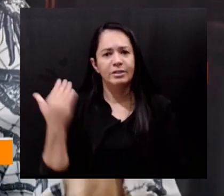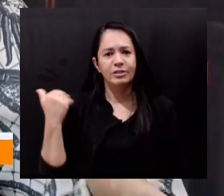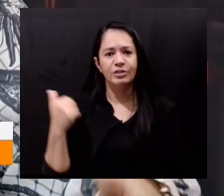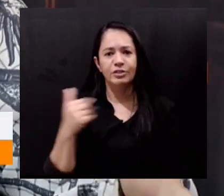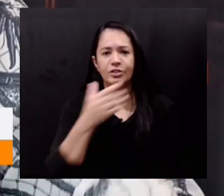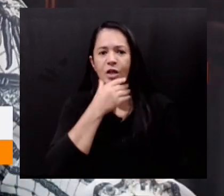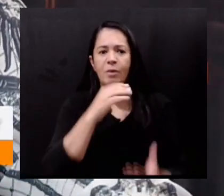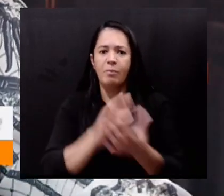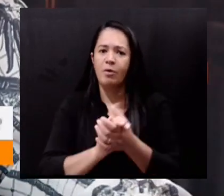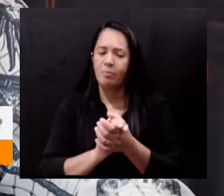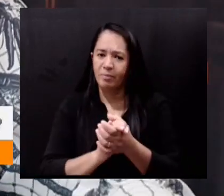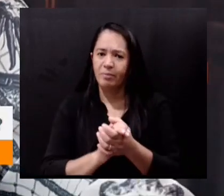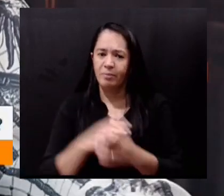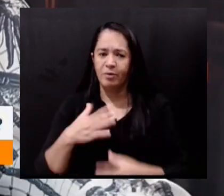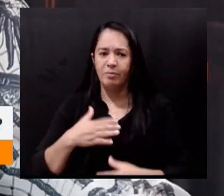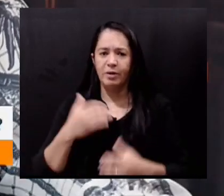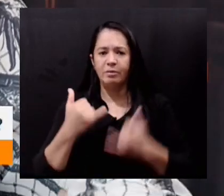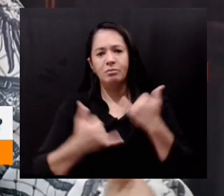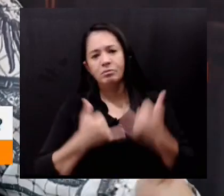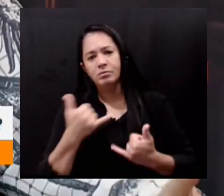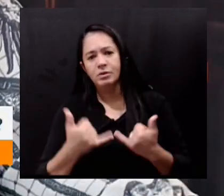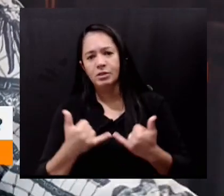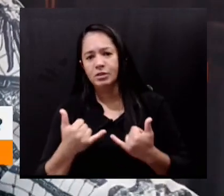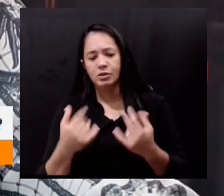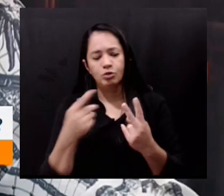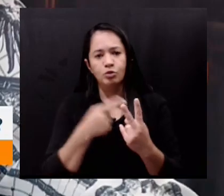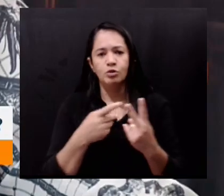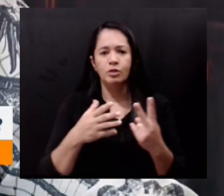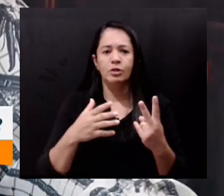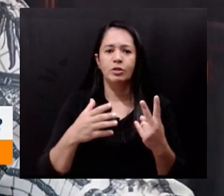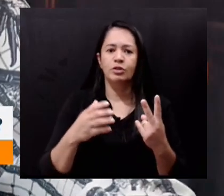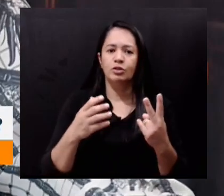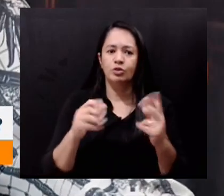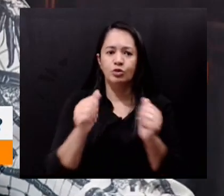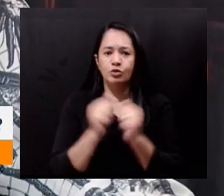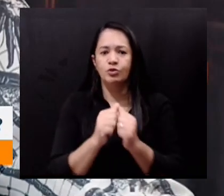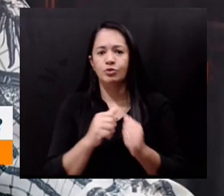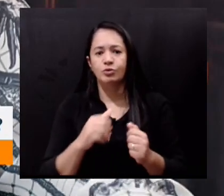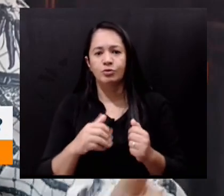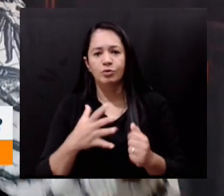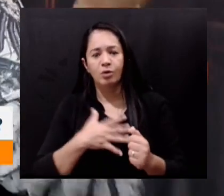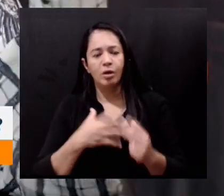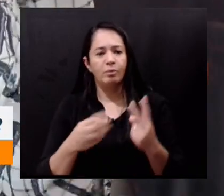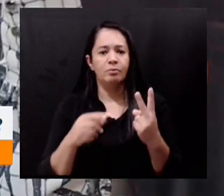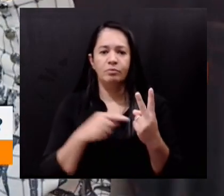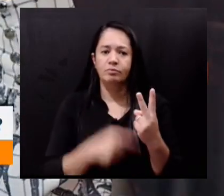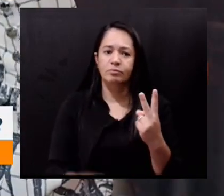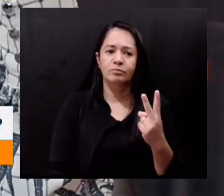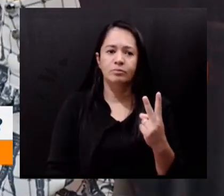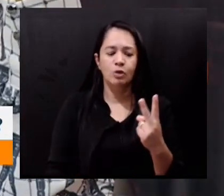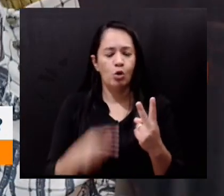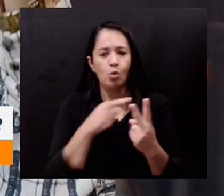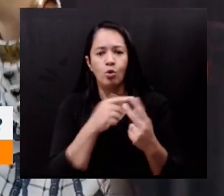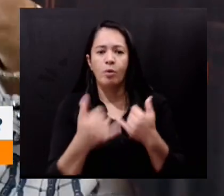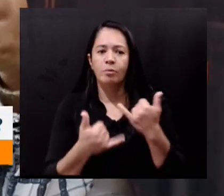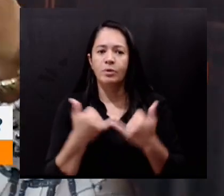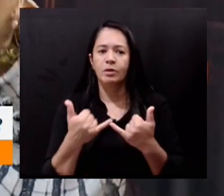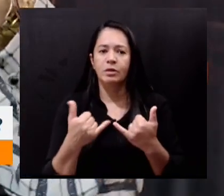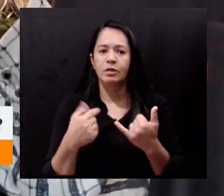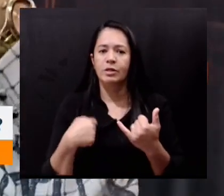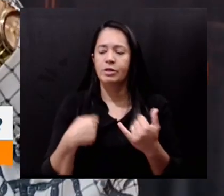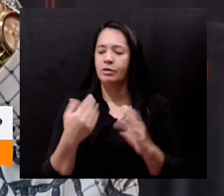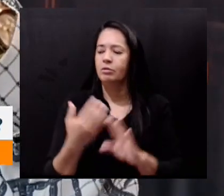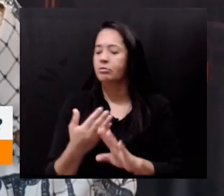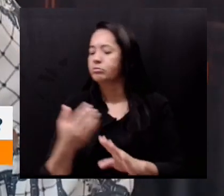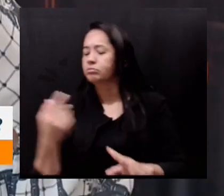uma brincadeira Sim. entre eles ali, Aham. que eles já fazem há muito tempo, e aí eu estava para trás, uma pessoa passou